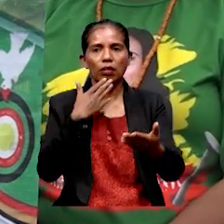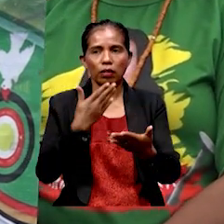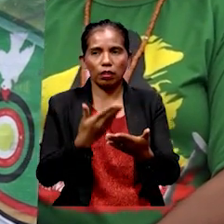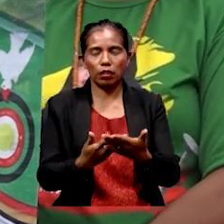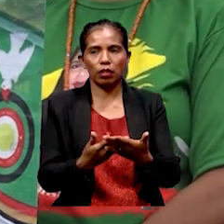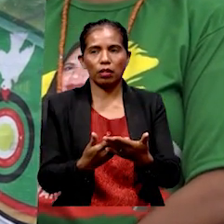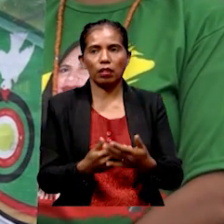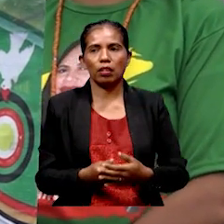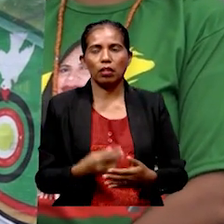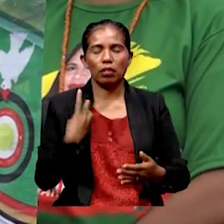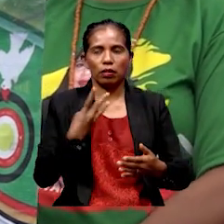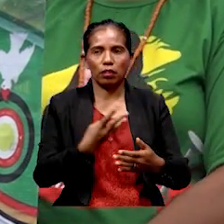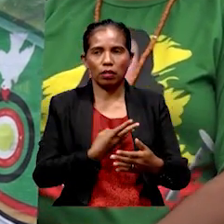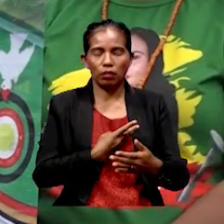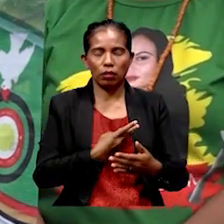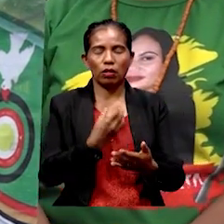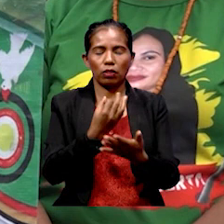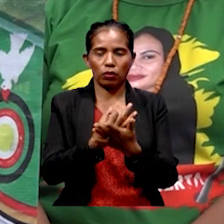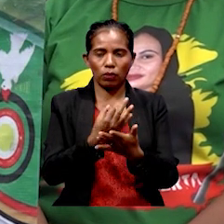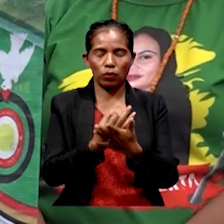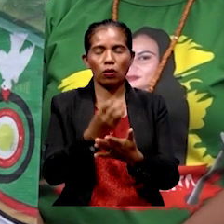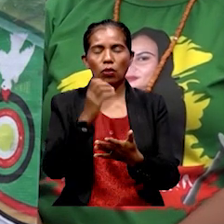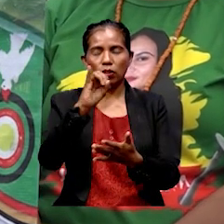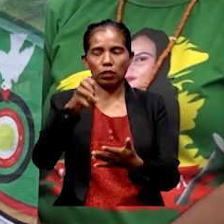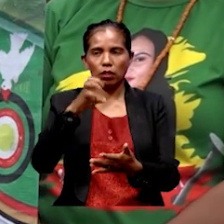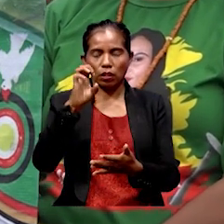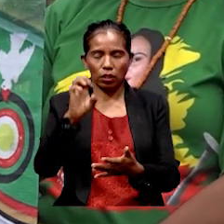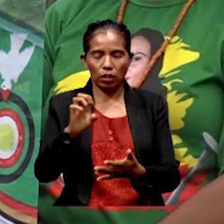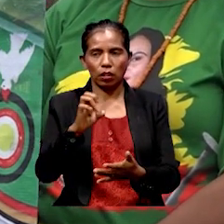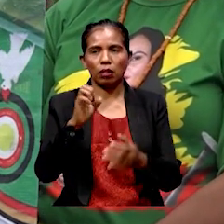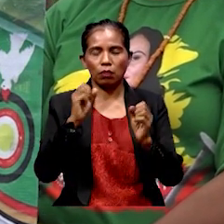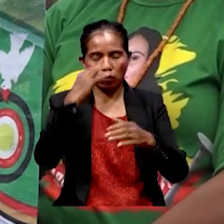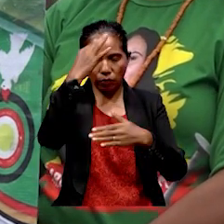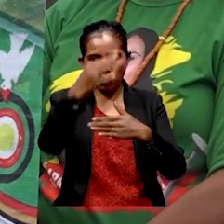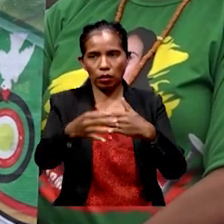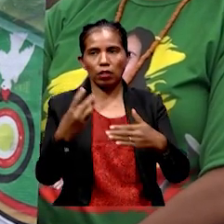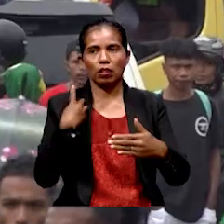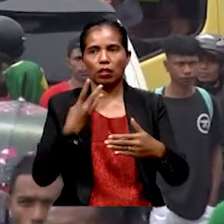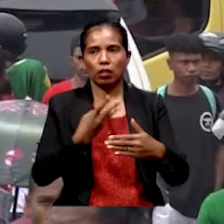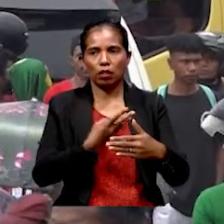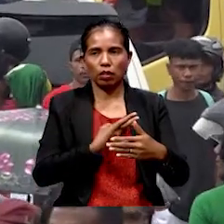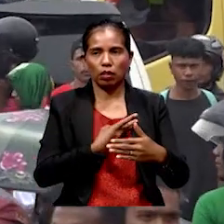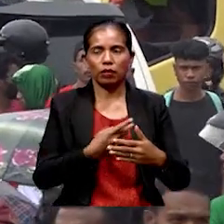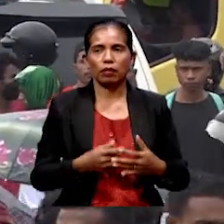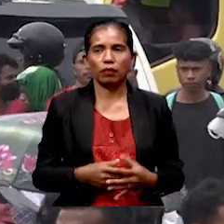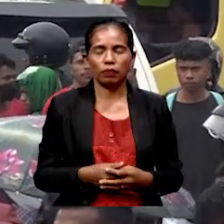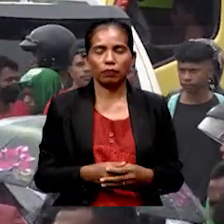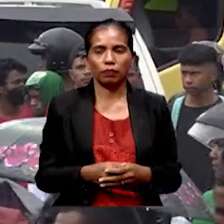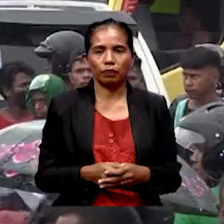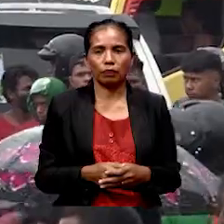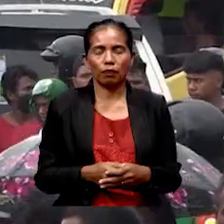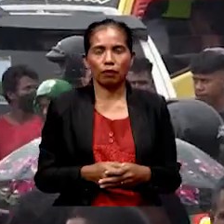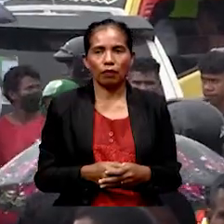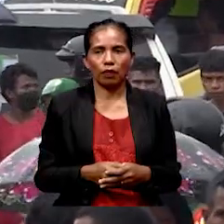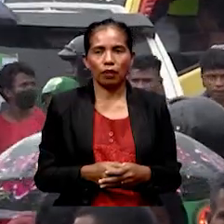sustentabilidade e também o orçamento do Estado para o futuro e também a geração e para